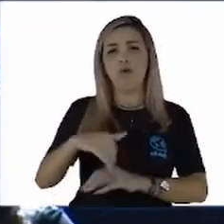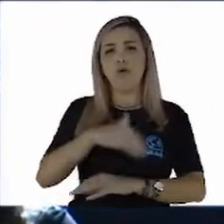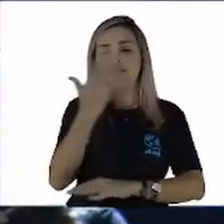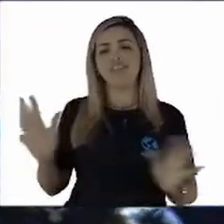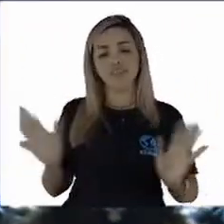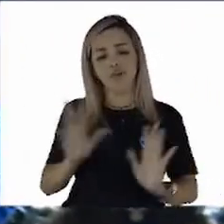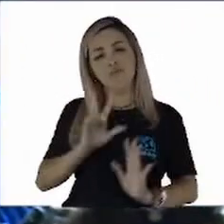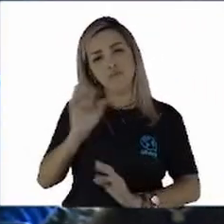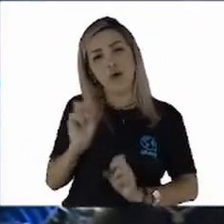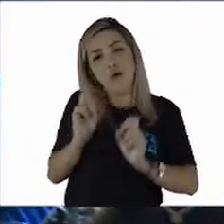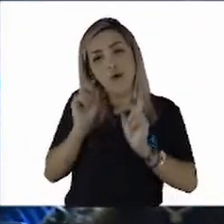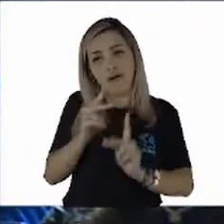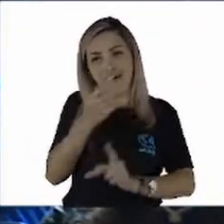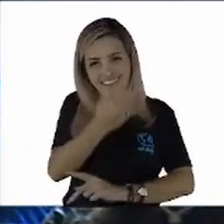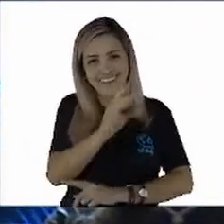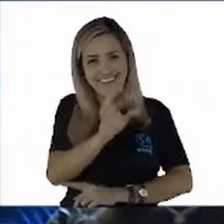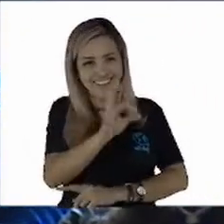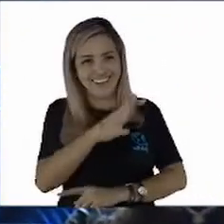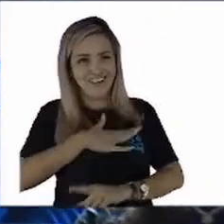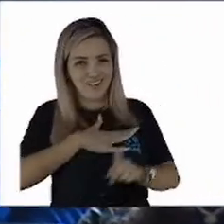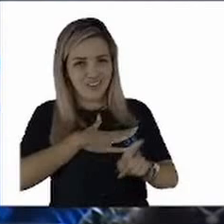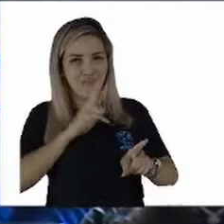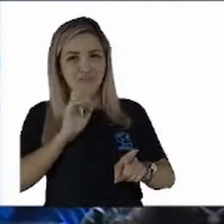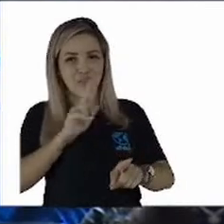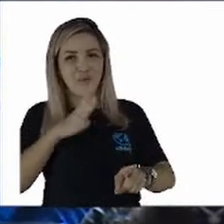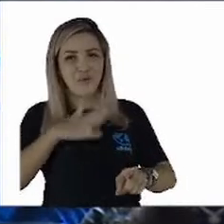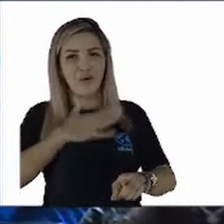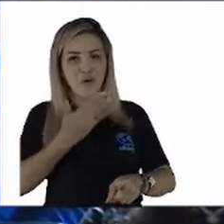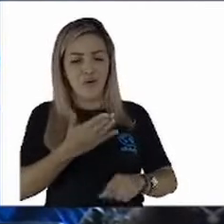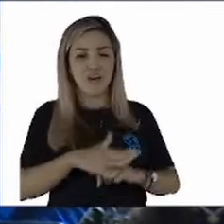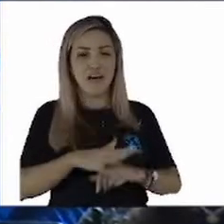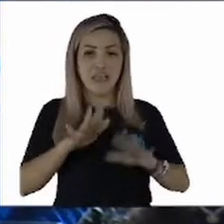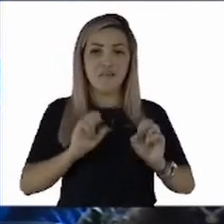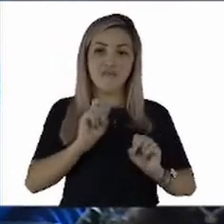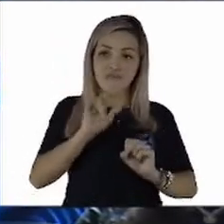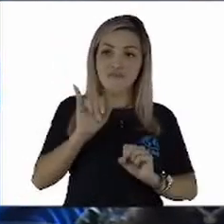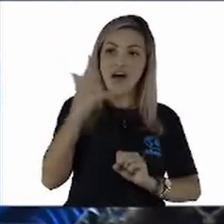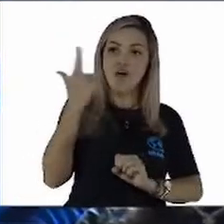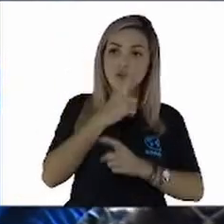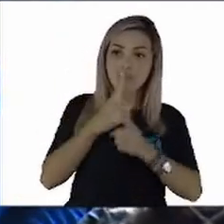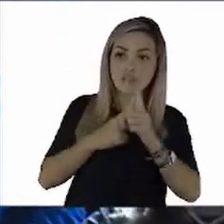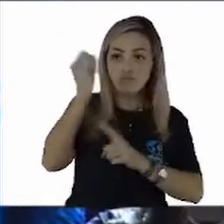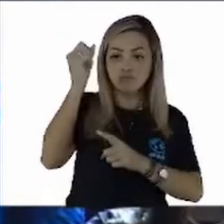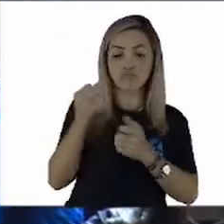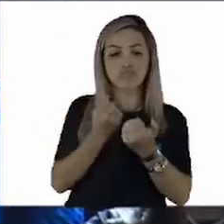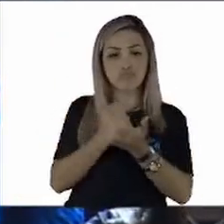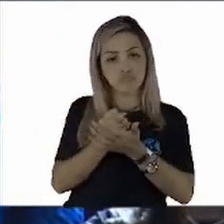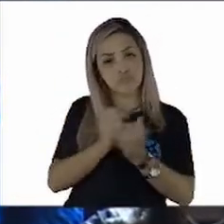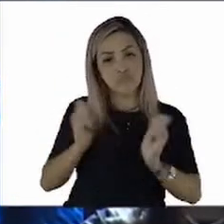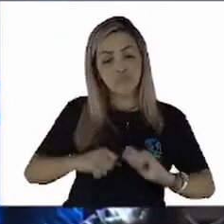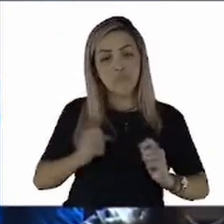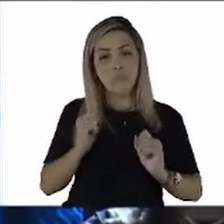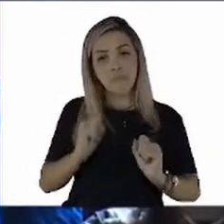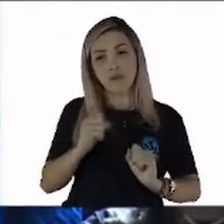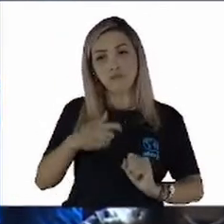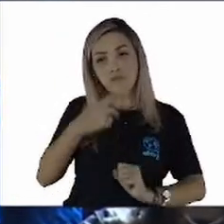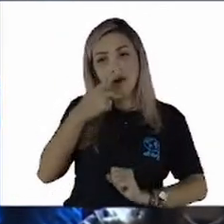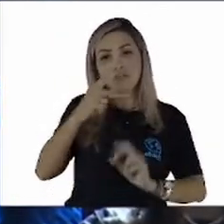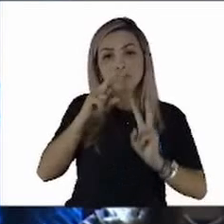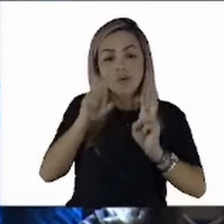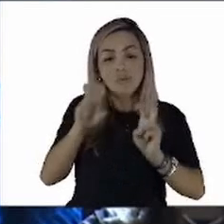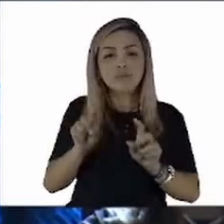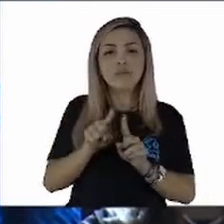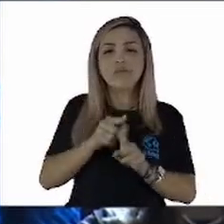de repente até vai, aí, João Vitor é desse, é Vitor Hugo, quer dizer, é desse. De repente até vai dar certo como um gamer da vida, pode ser. Mas eu também estou falando